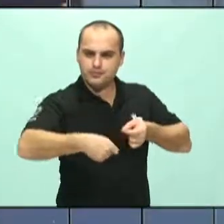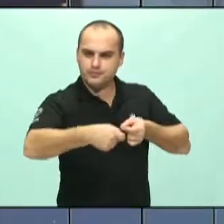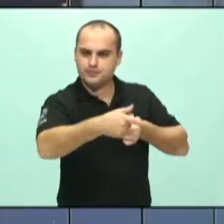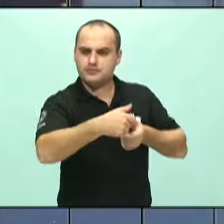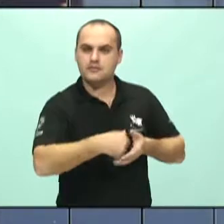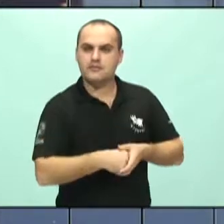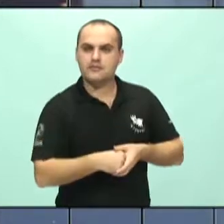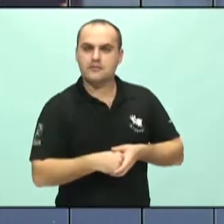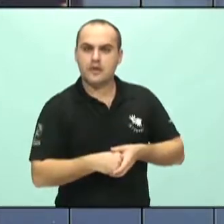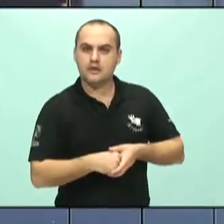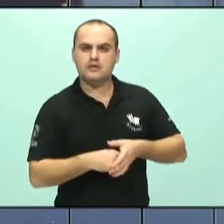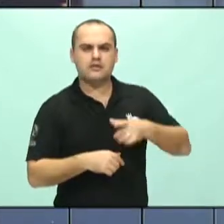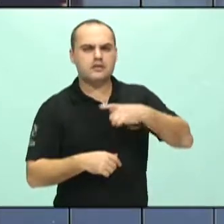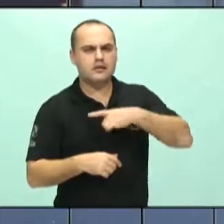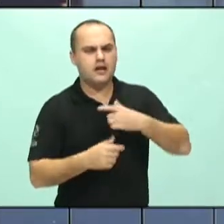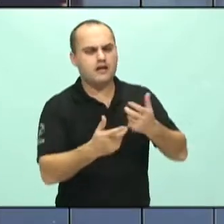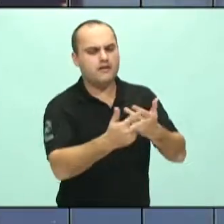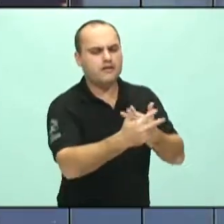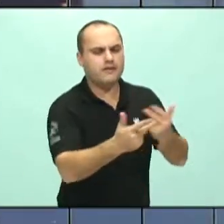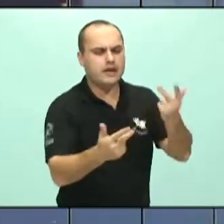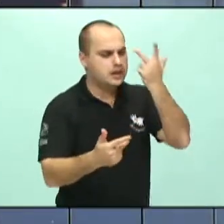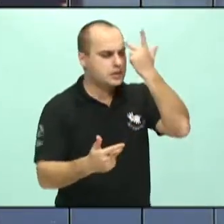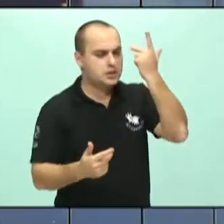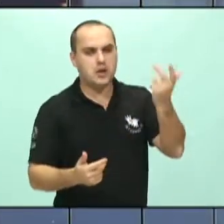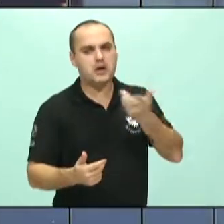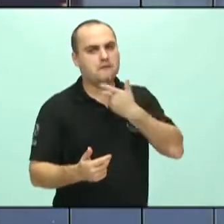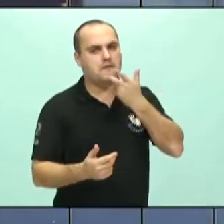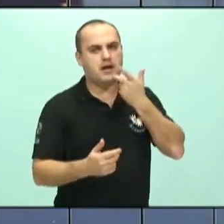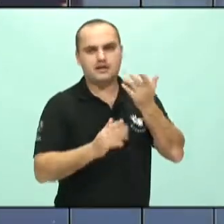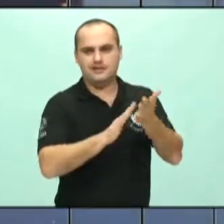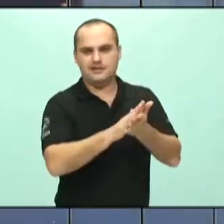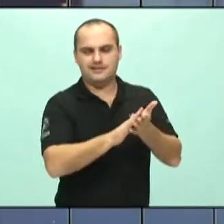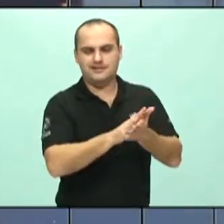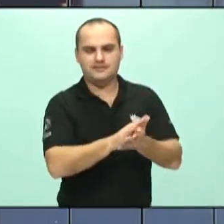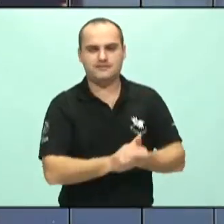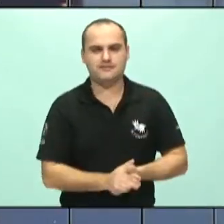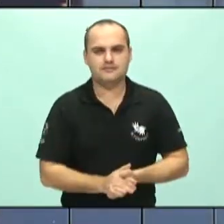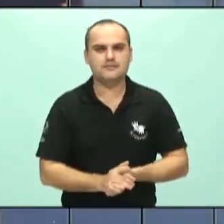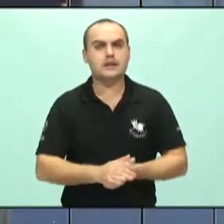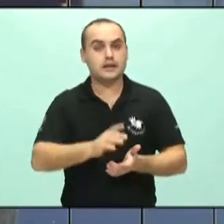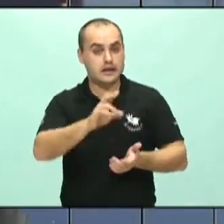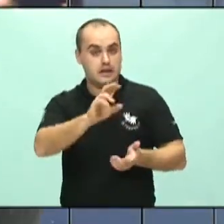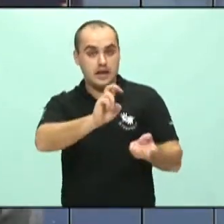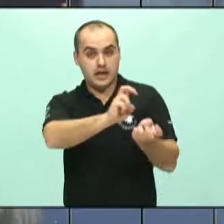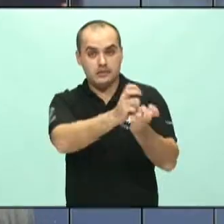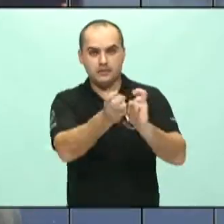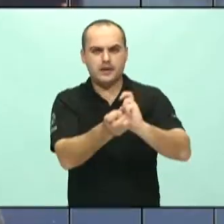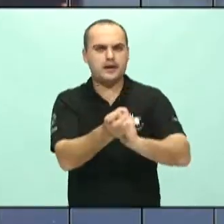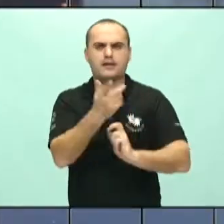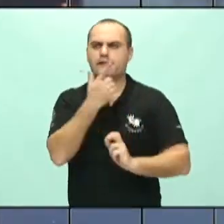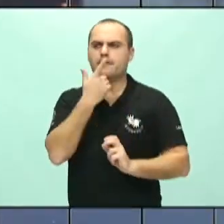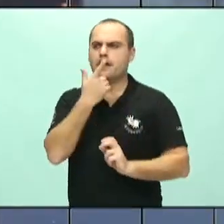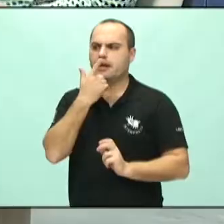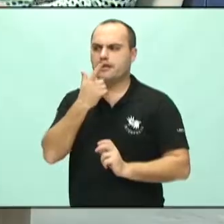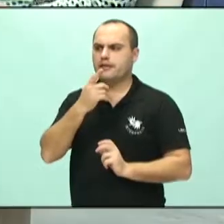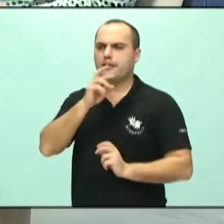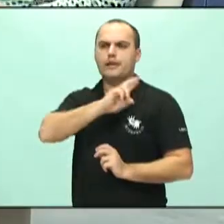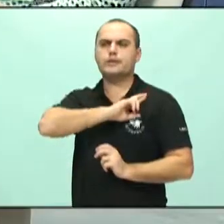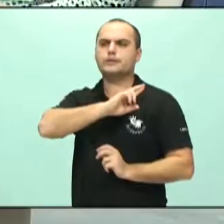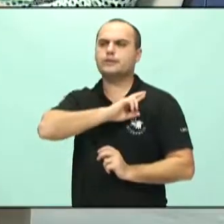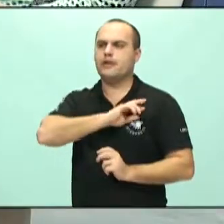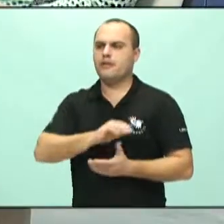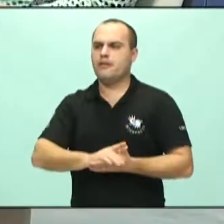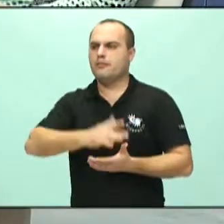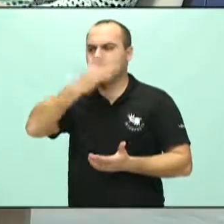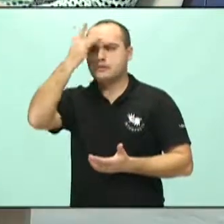forma muito grandiosa que a história não conta, né? E a capoeira não discrimina por religião, por tamanho, por biotipo, por